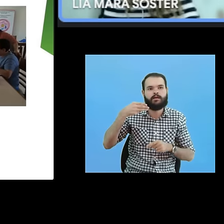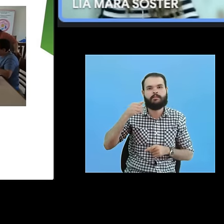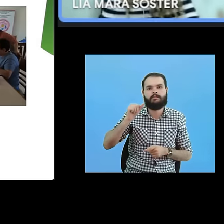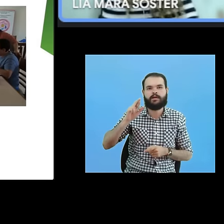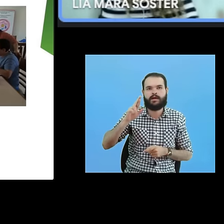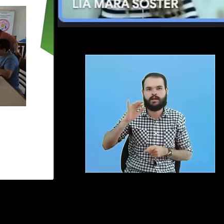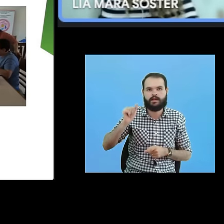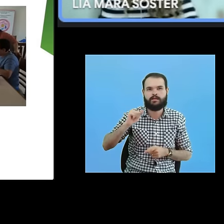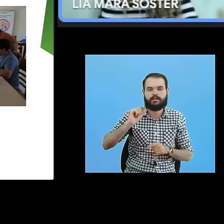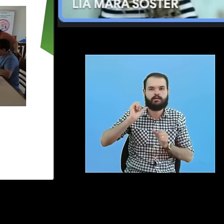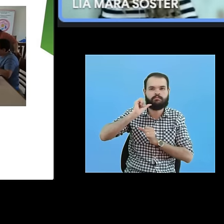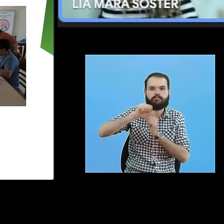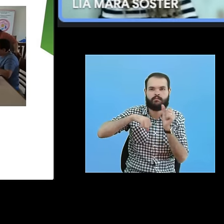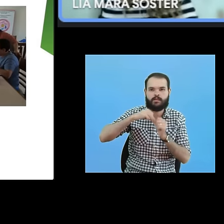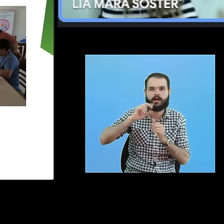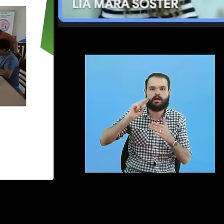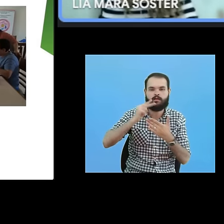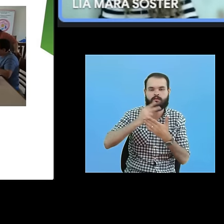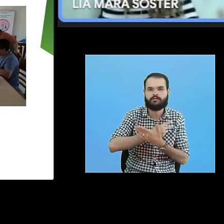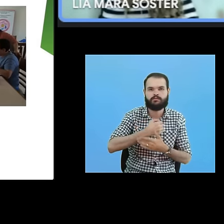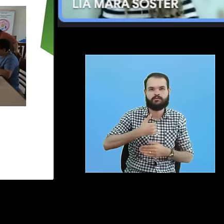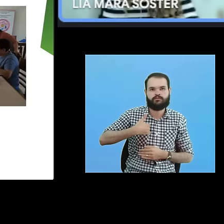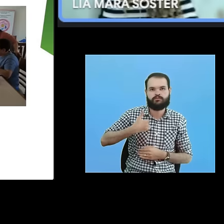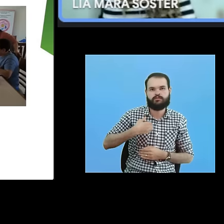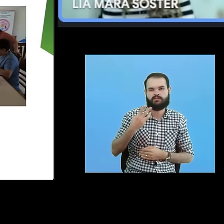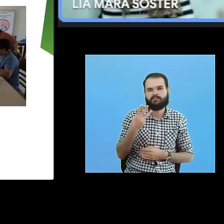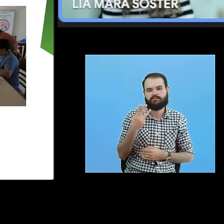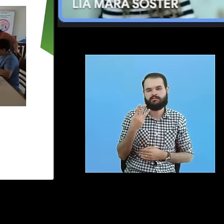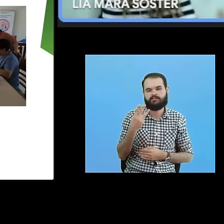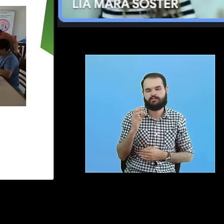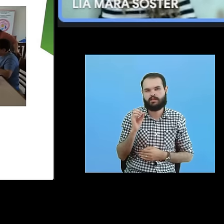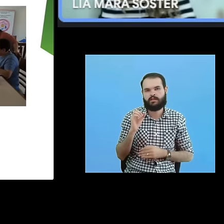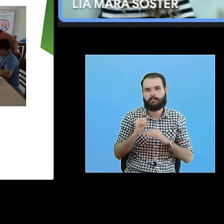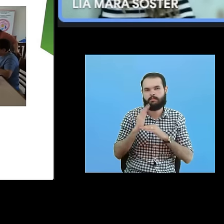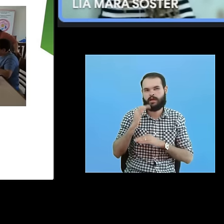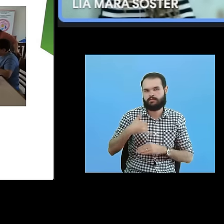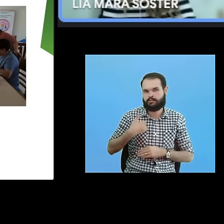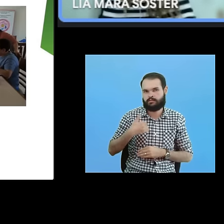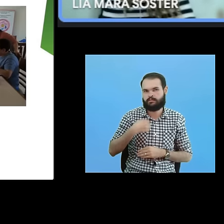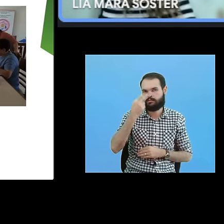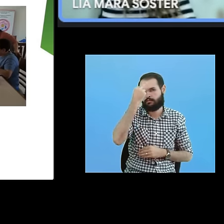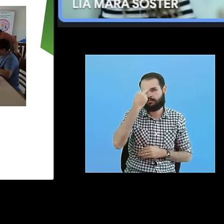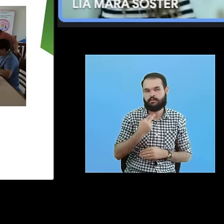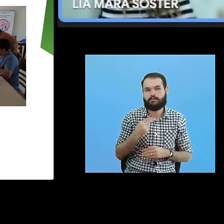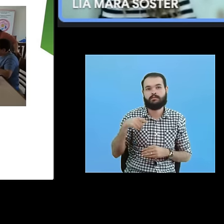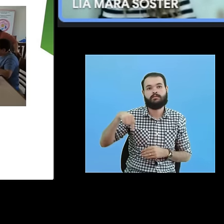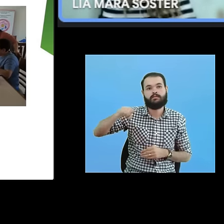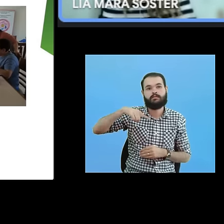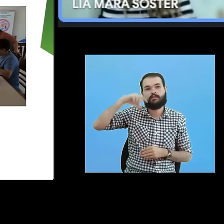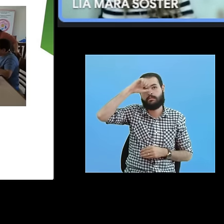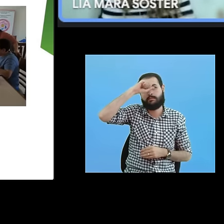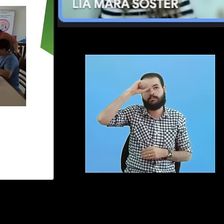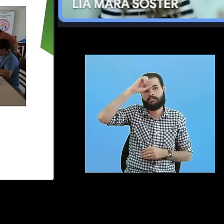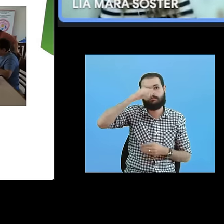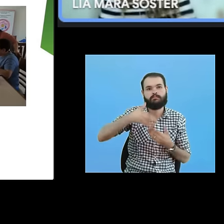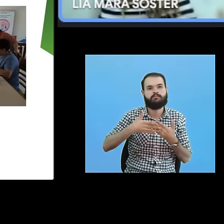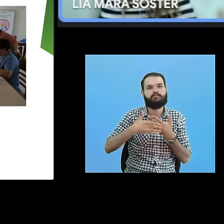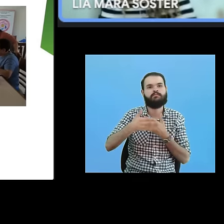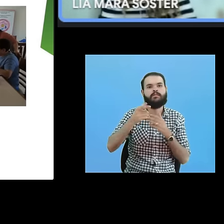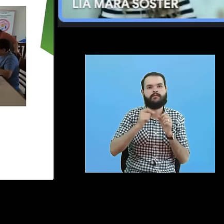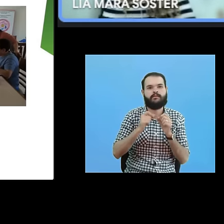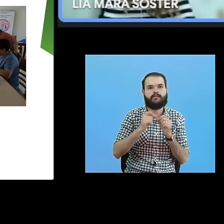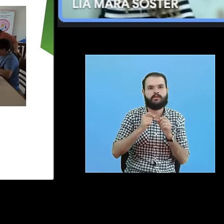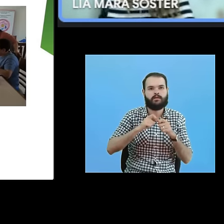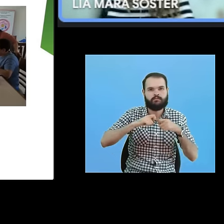ficou cega já com 30 e poucos anos, e aprenderam a executar tarefas iniciais ali